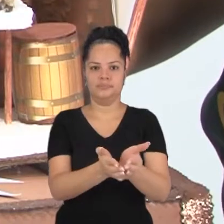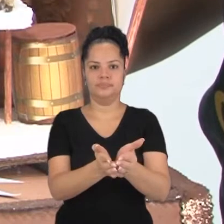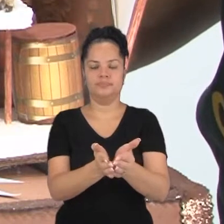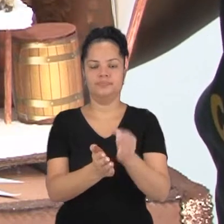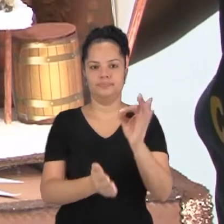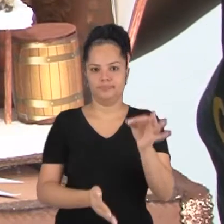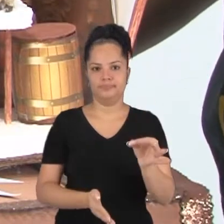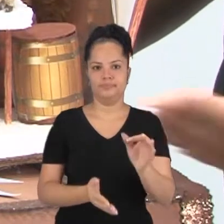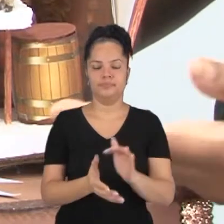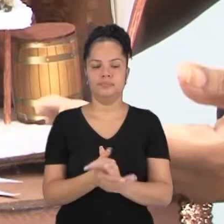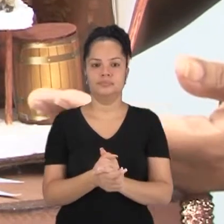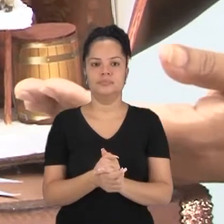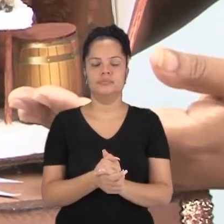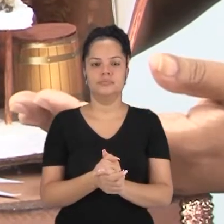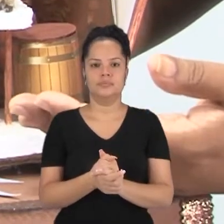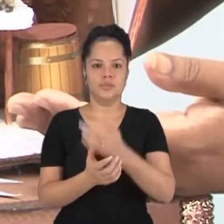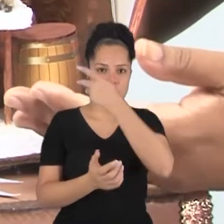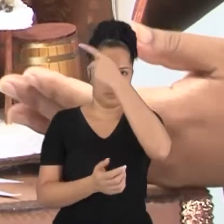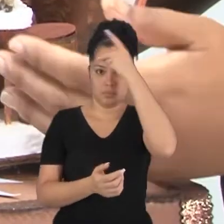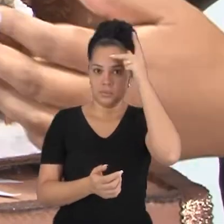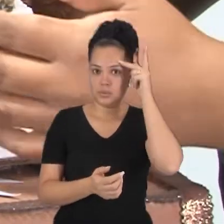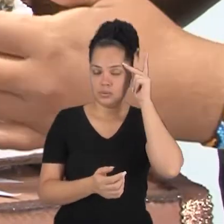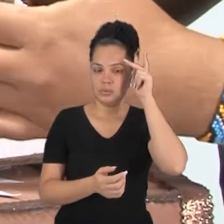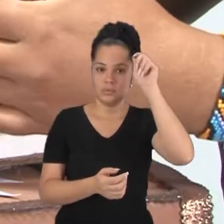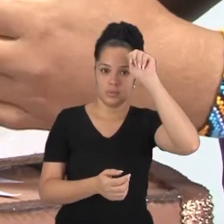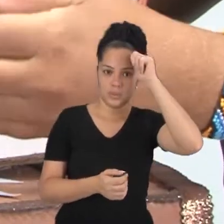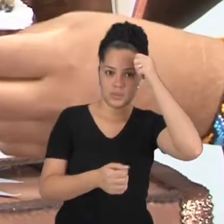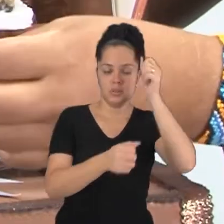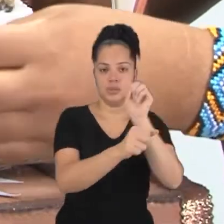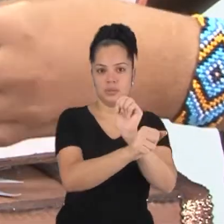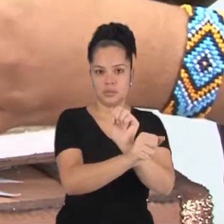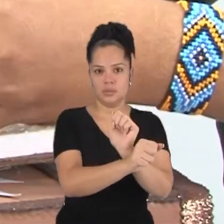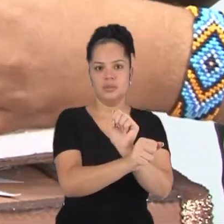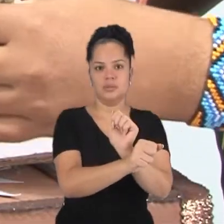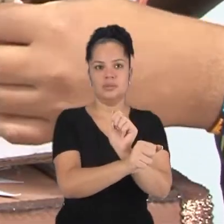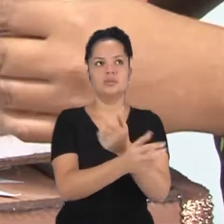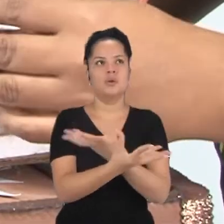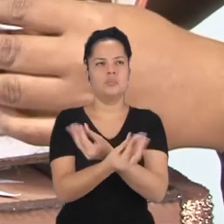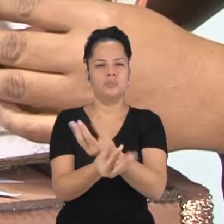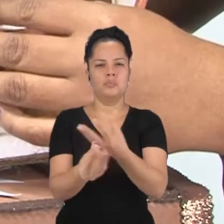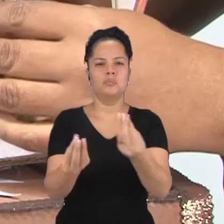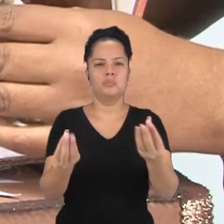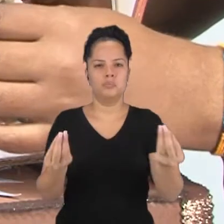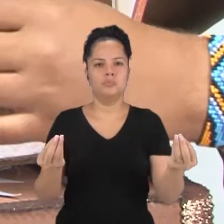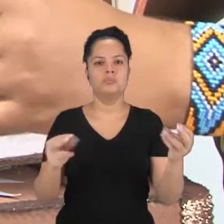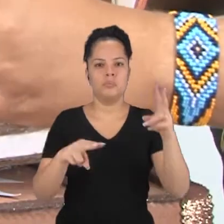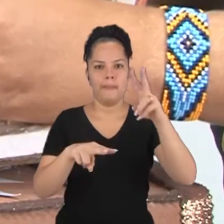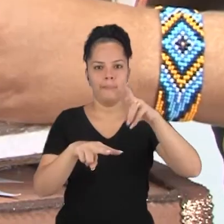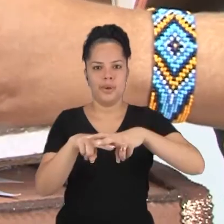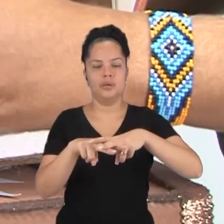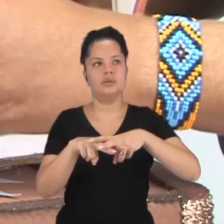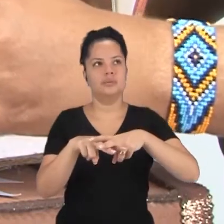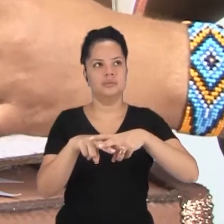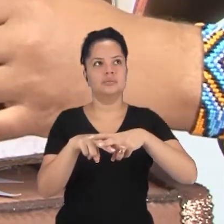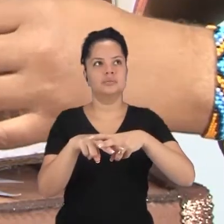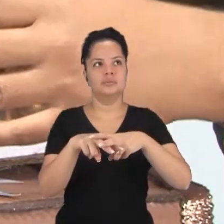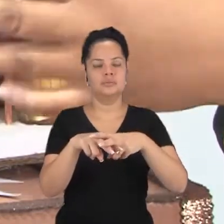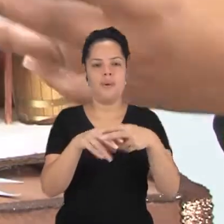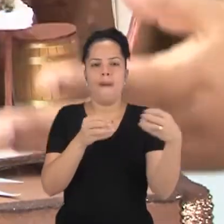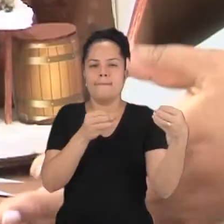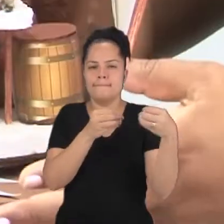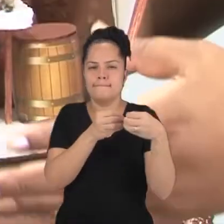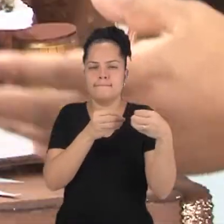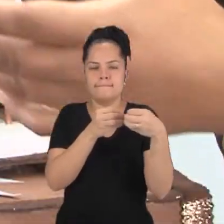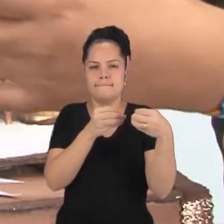certo? Onde eles vinham, amontoados, olha, não tinha, espaço para